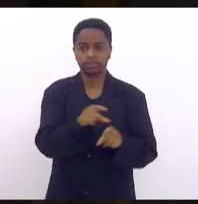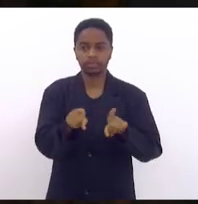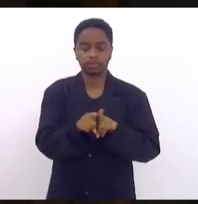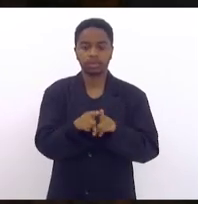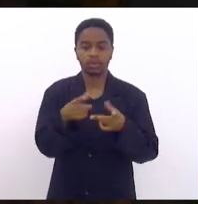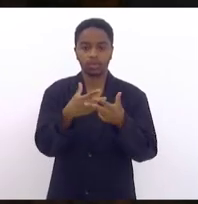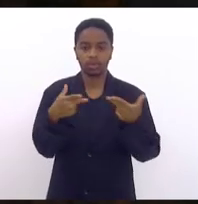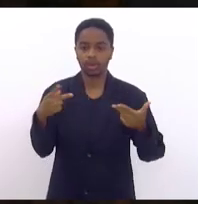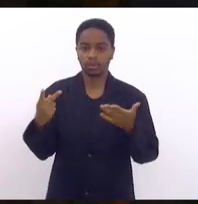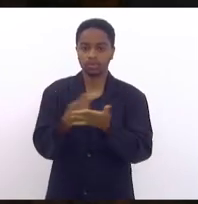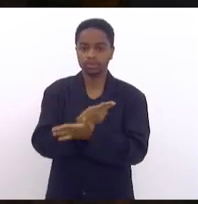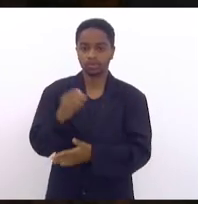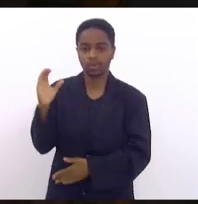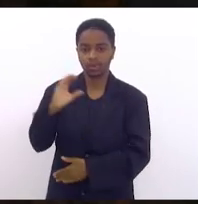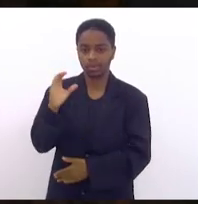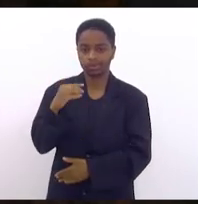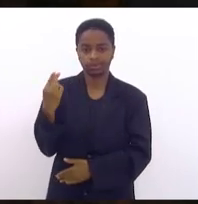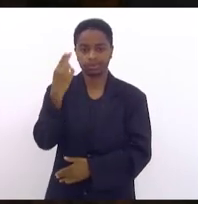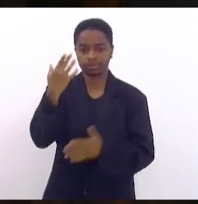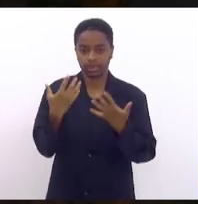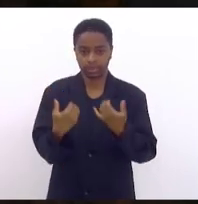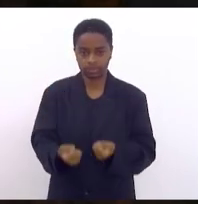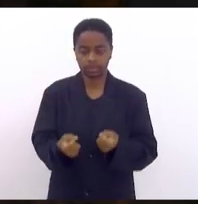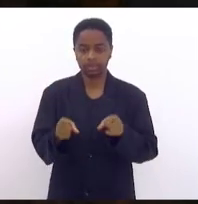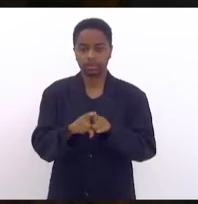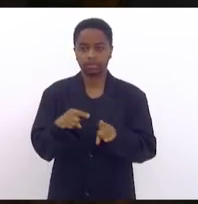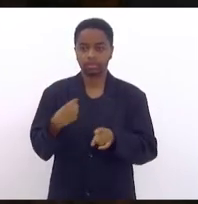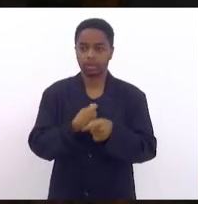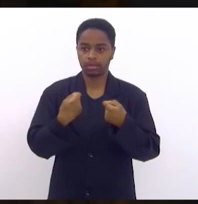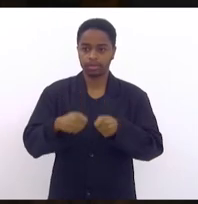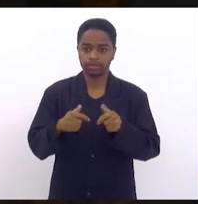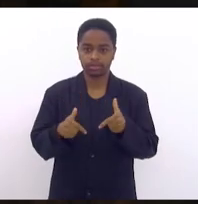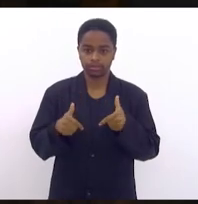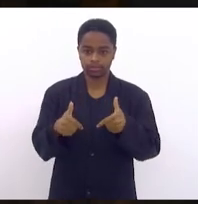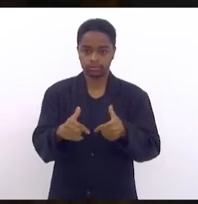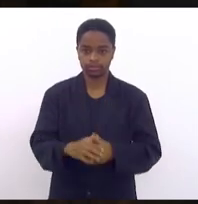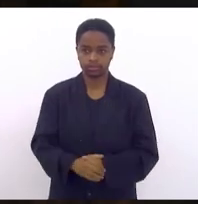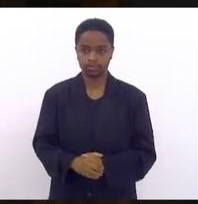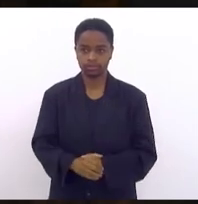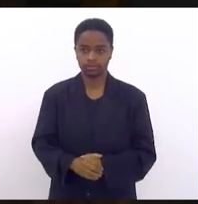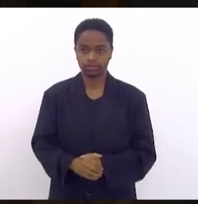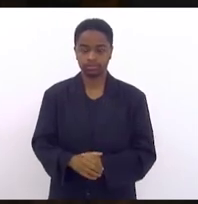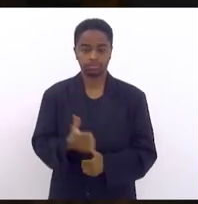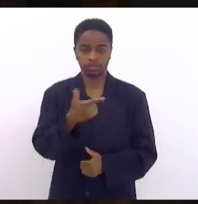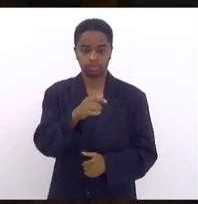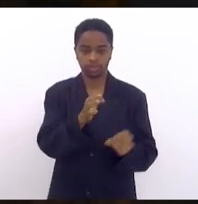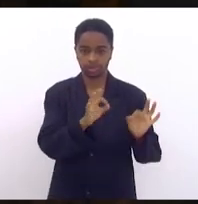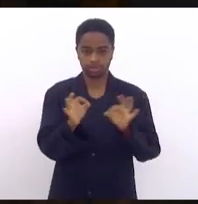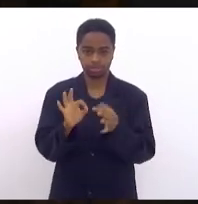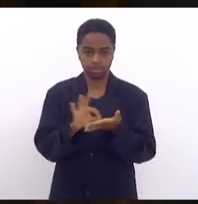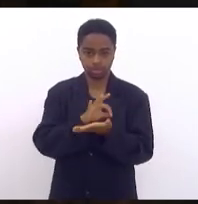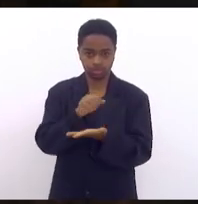foi absolutamente inaceitável, e nós temos que cuidar disso. Não havendo